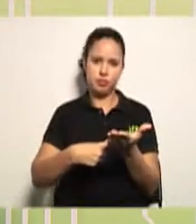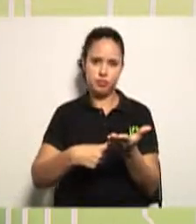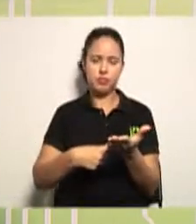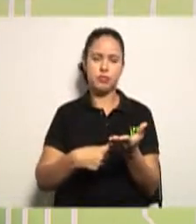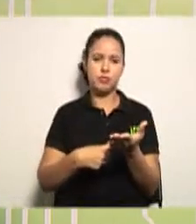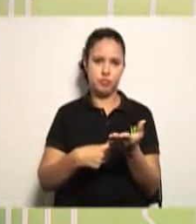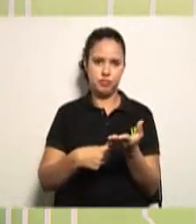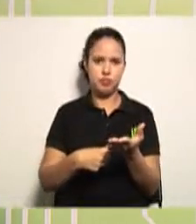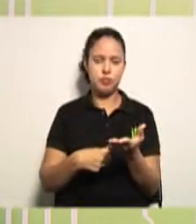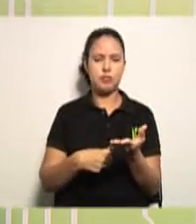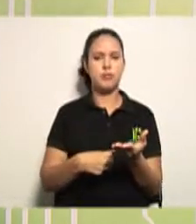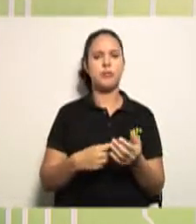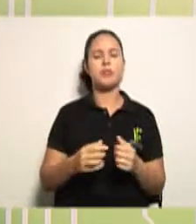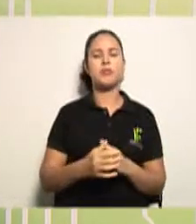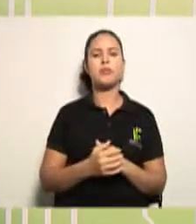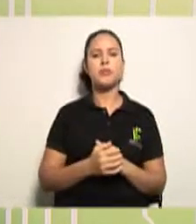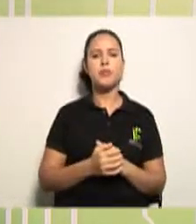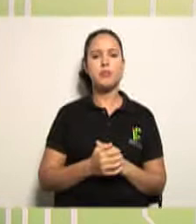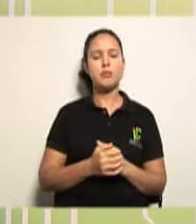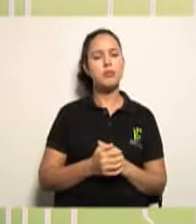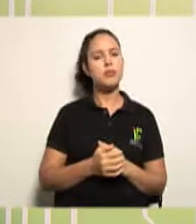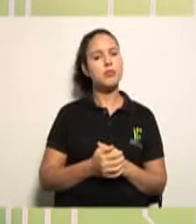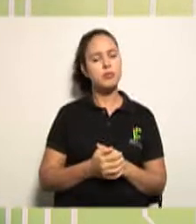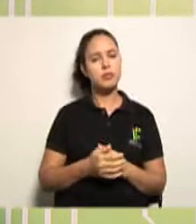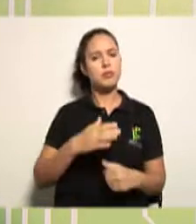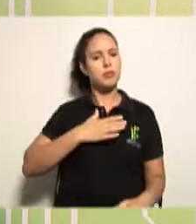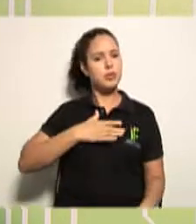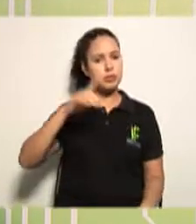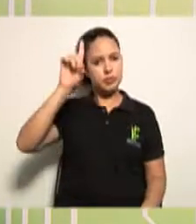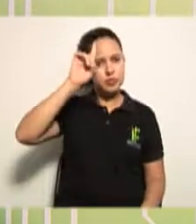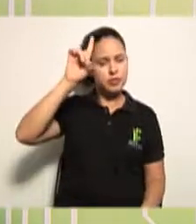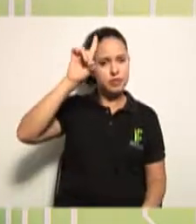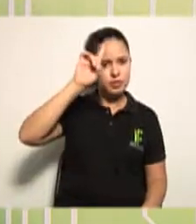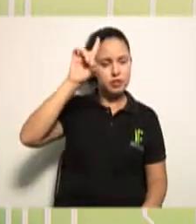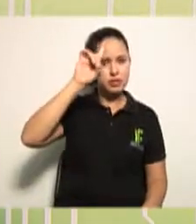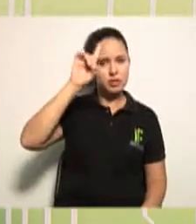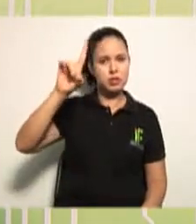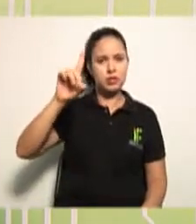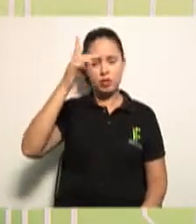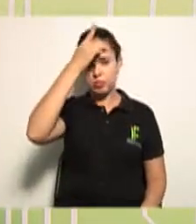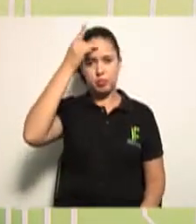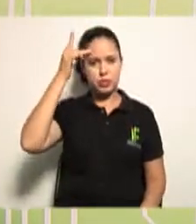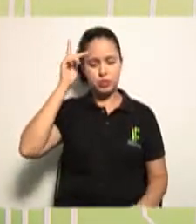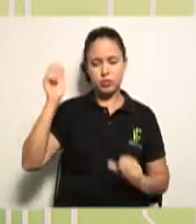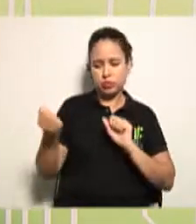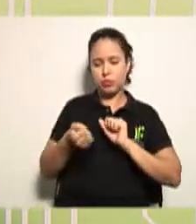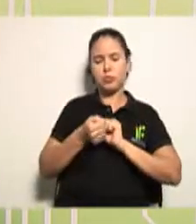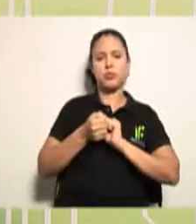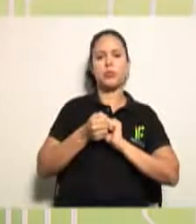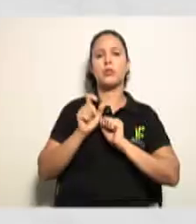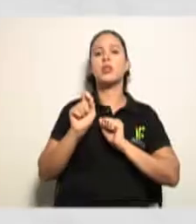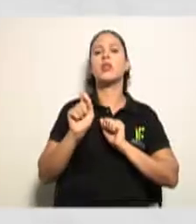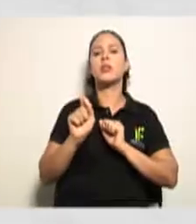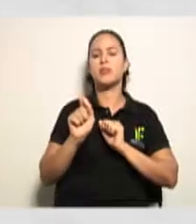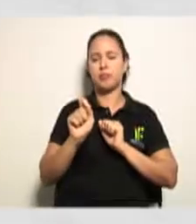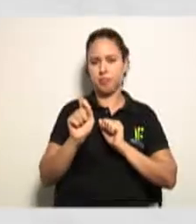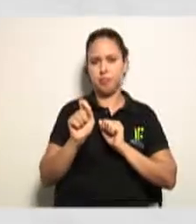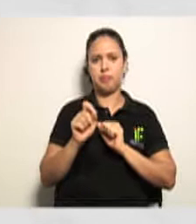relação ao meu dia a dia e aqueles que estão envolvidos no meu dia a dia. Trouxemos